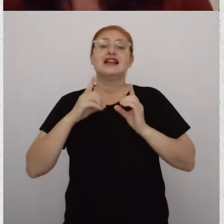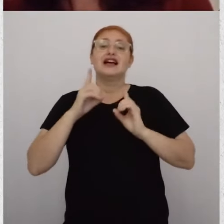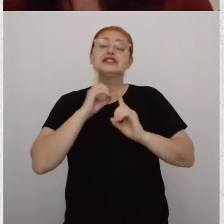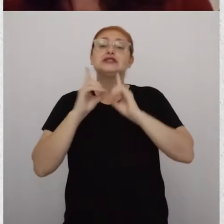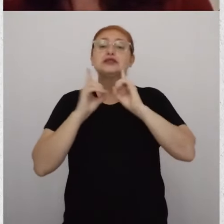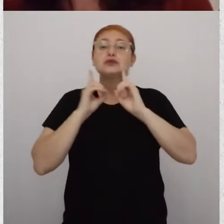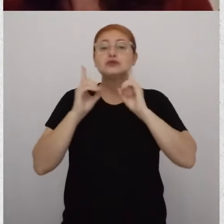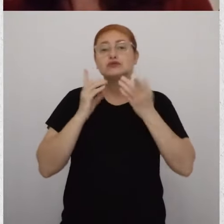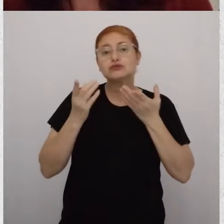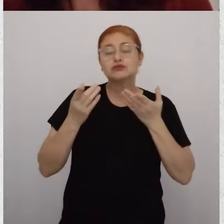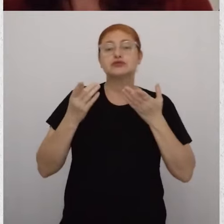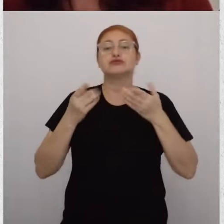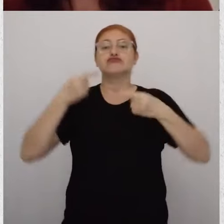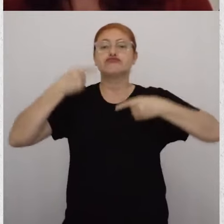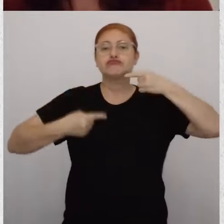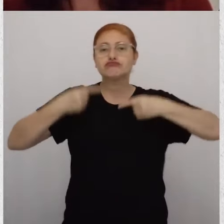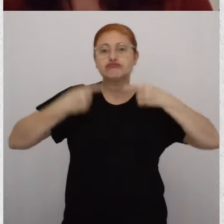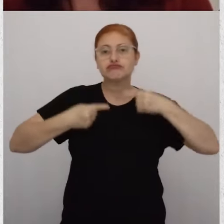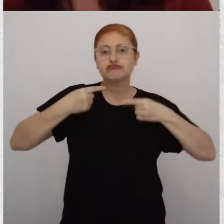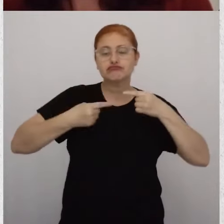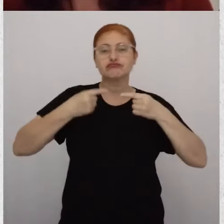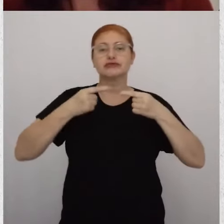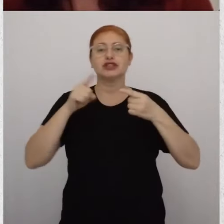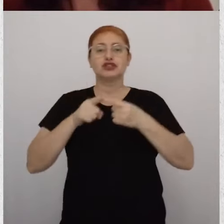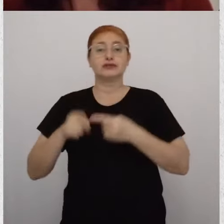os feminismos e a crise da esquerda,